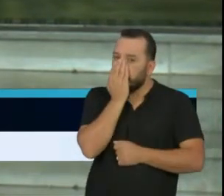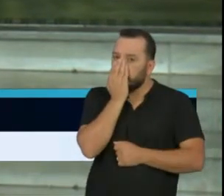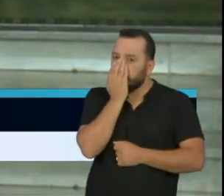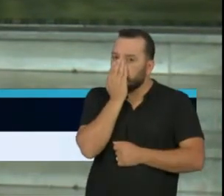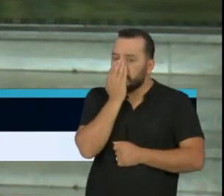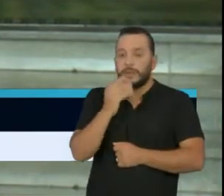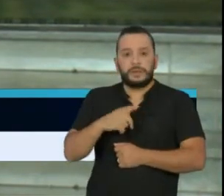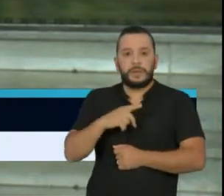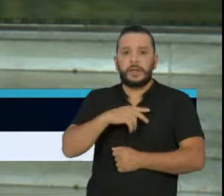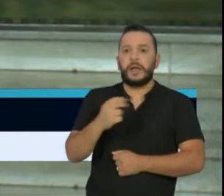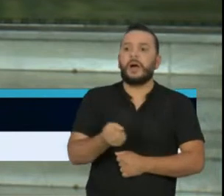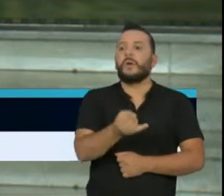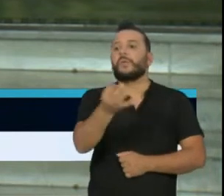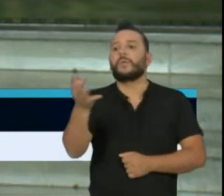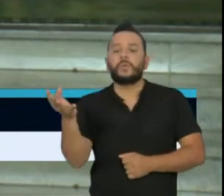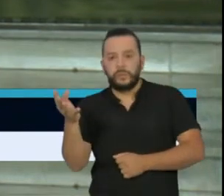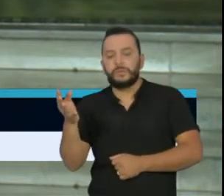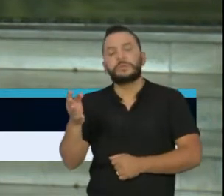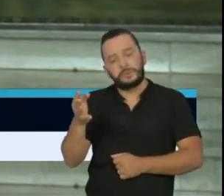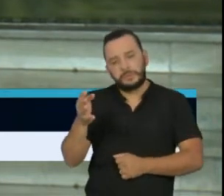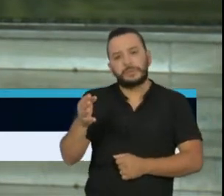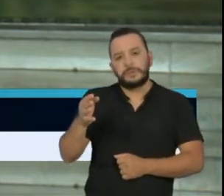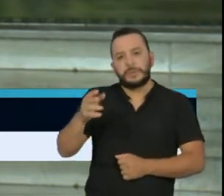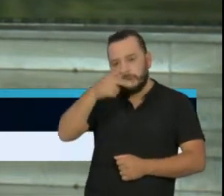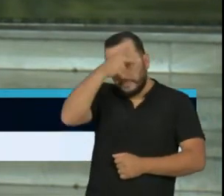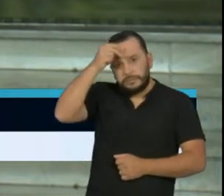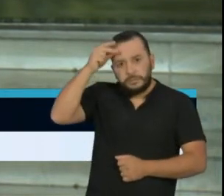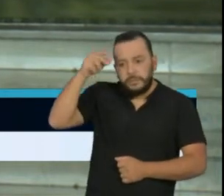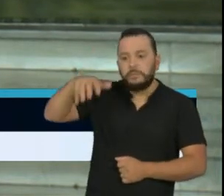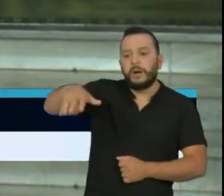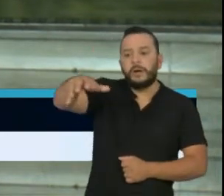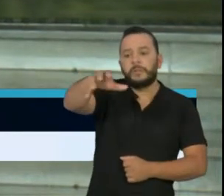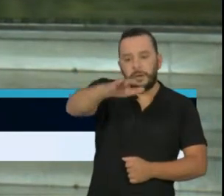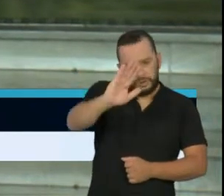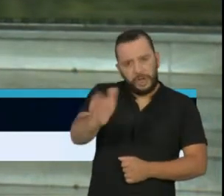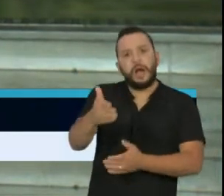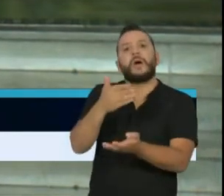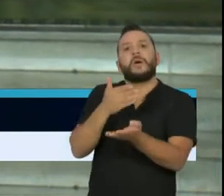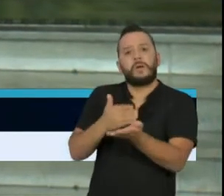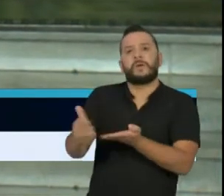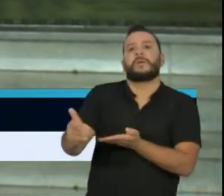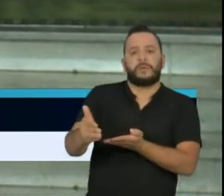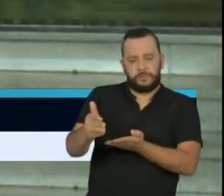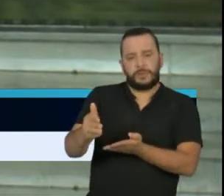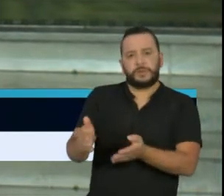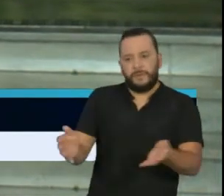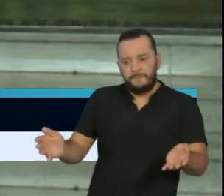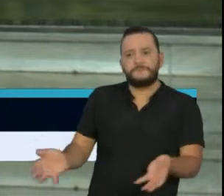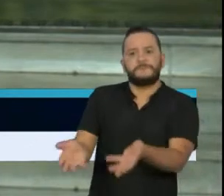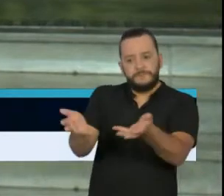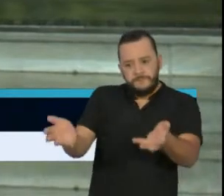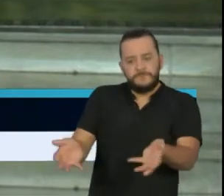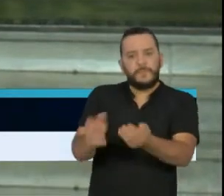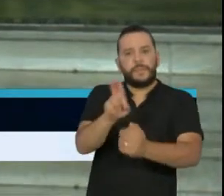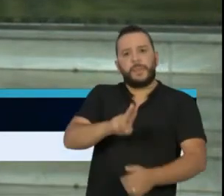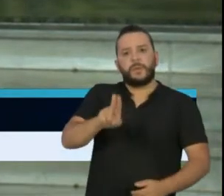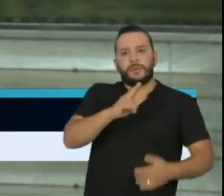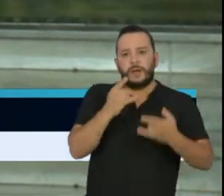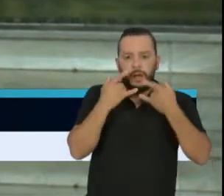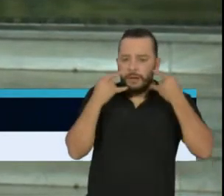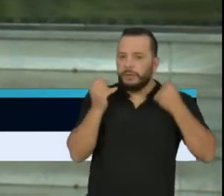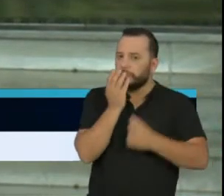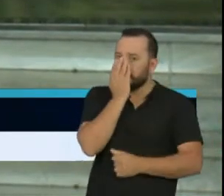prefeitos acertadamente já promoveram essa orientação localmente, como fez aqui Bruno